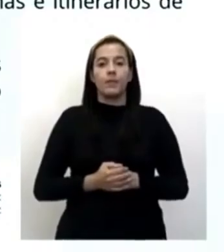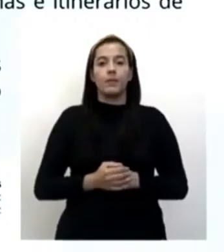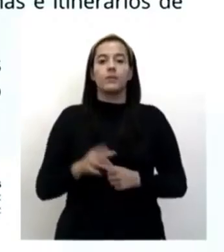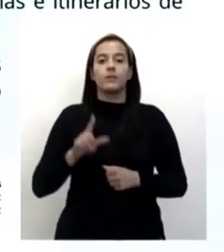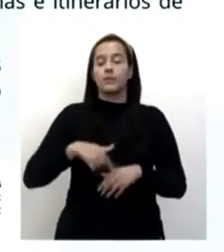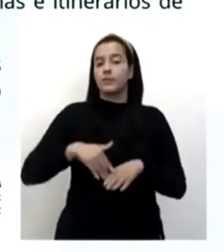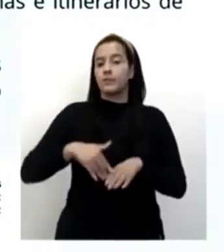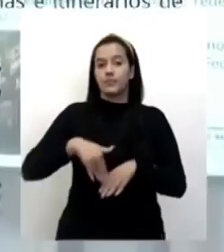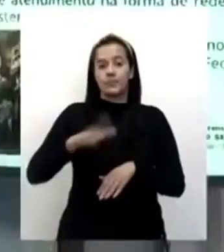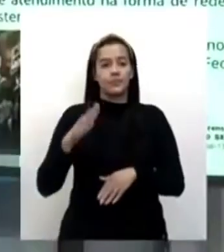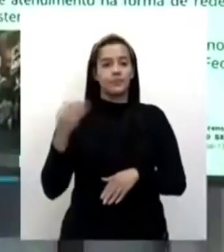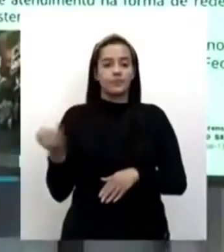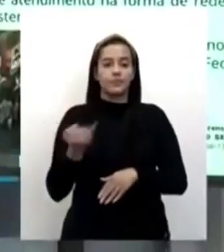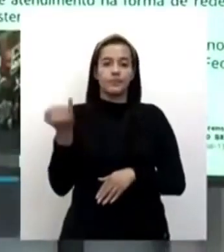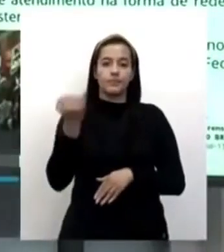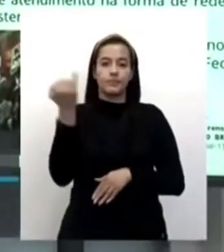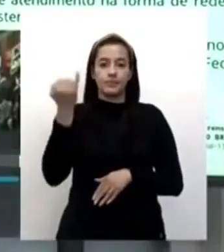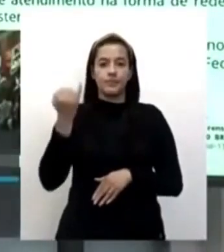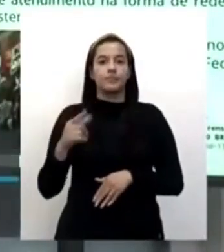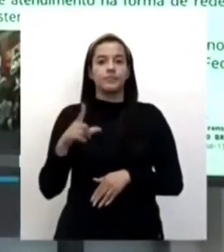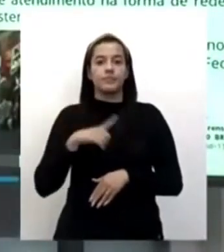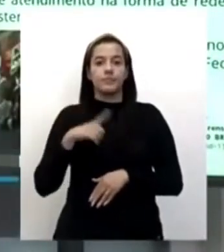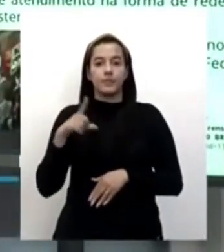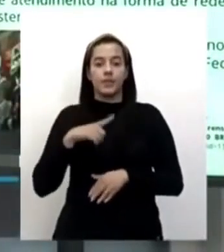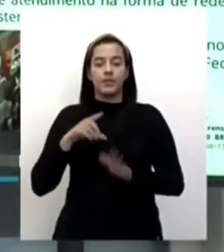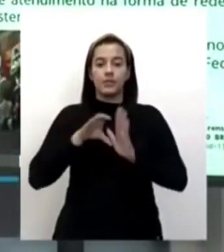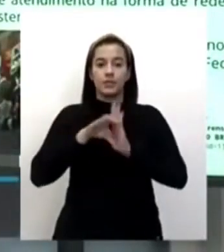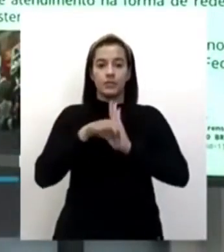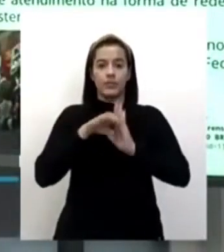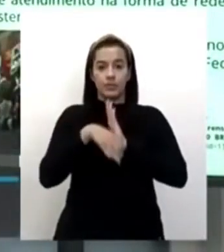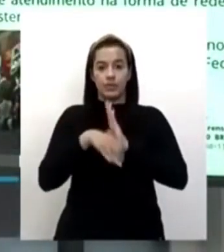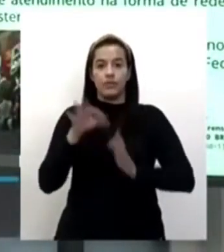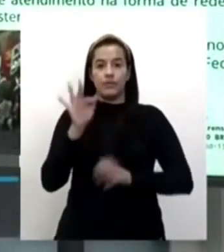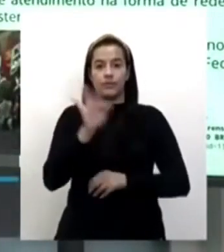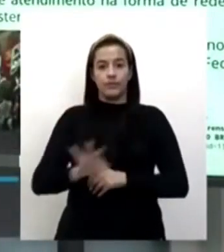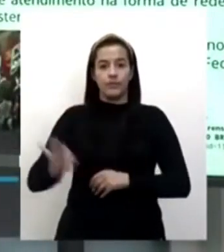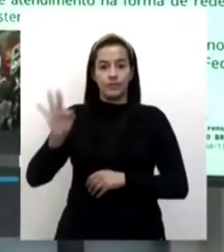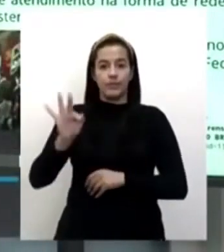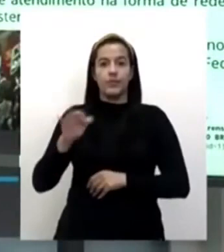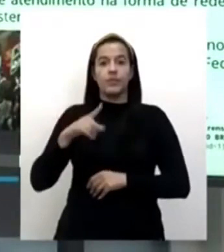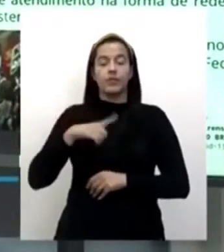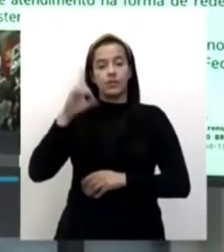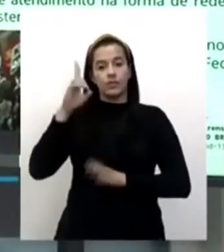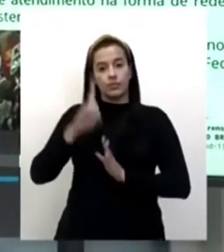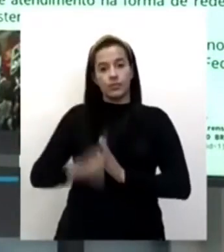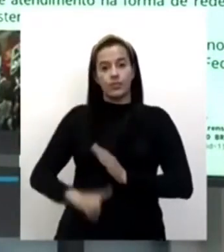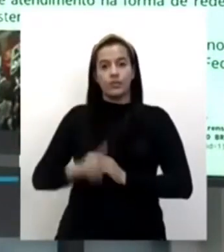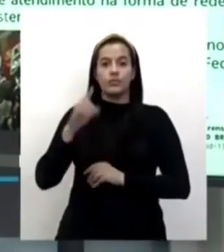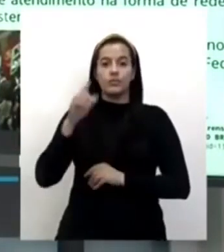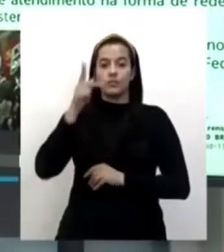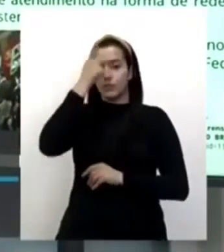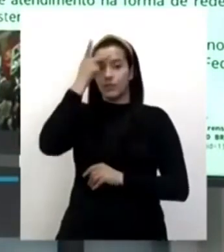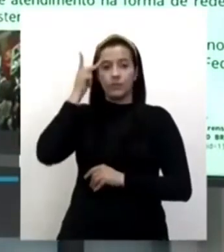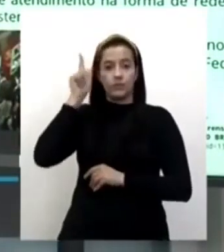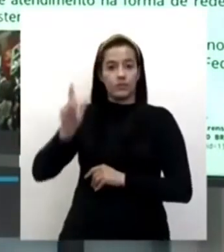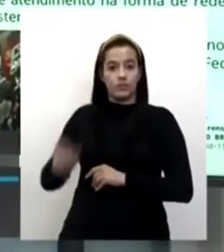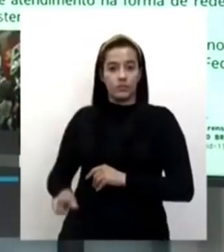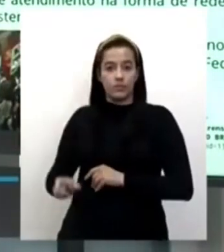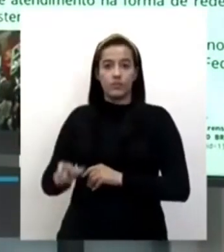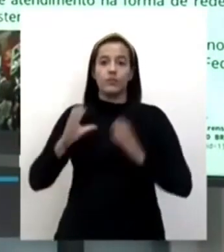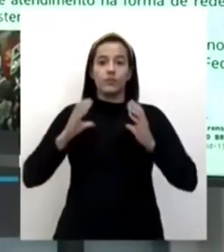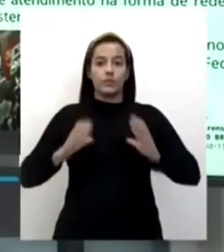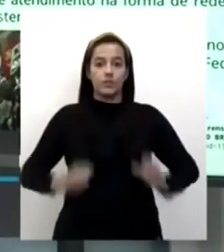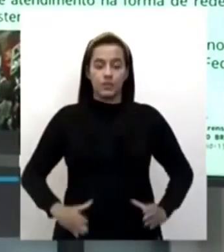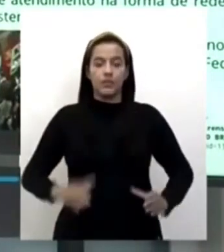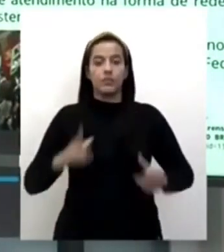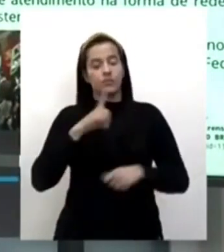mais importante, está na Constituição Federal, que é um direito do cidadão ter meio de transporte, tá certo?